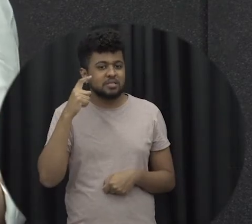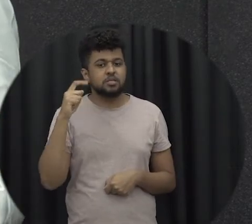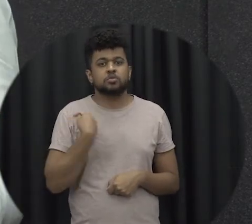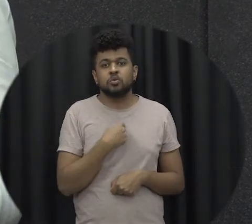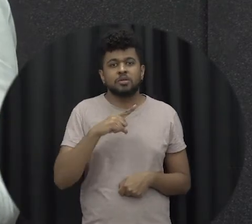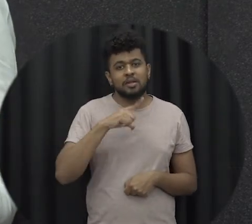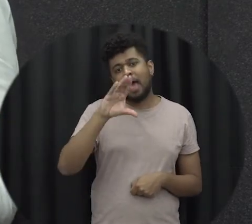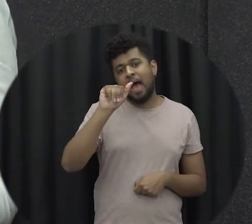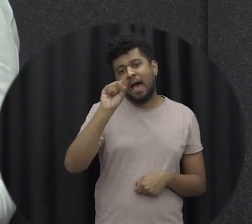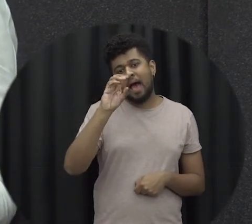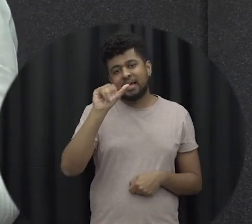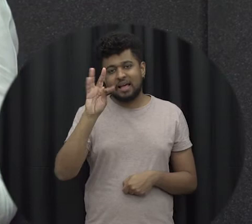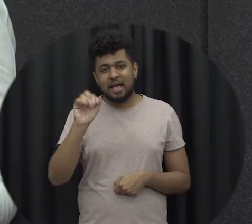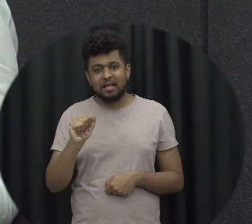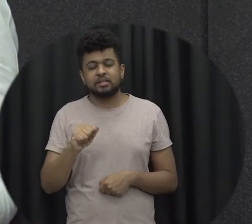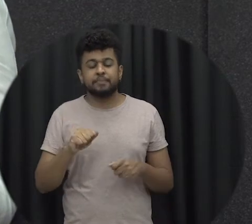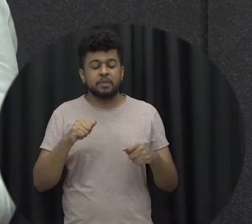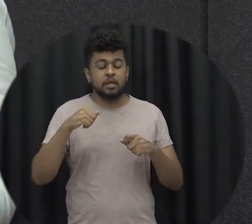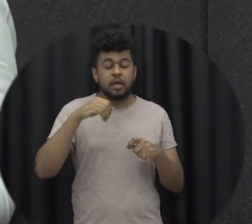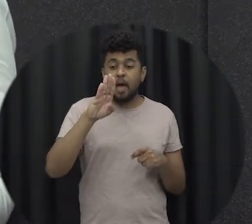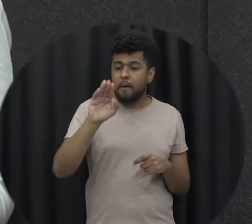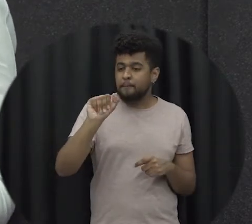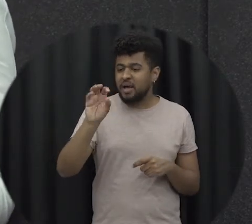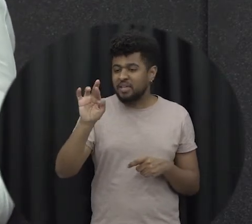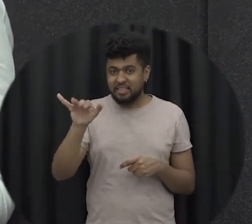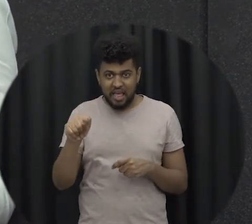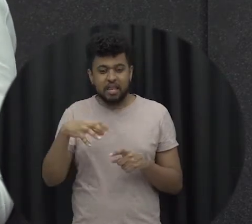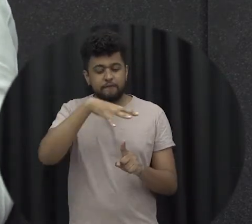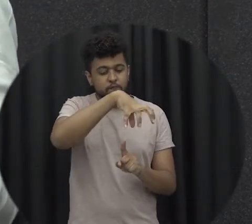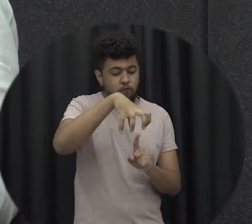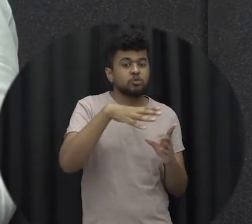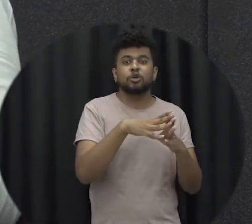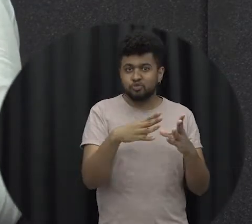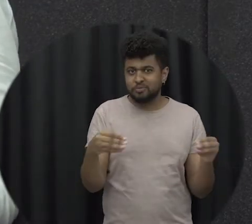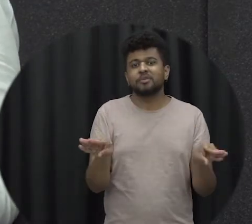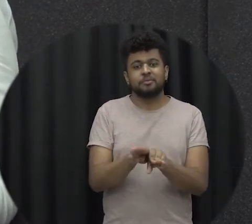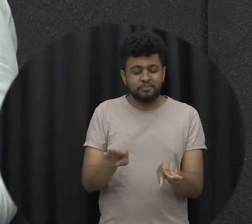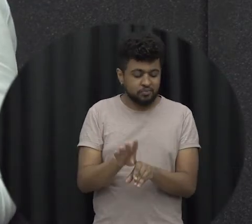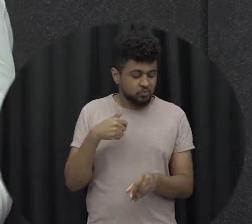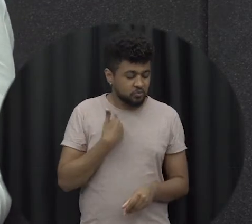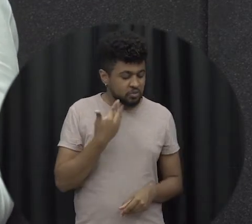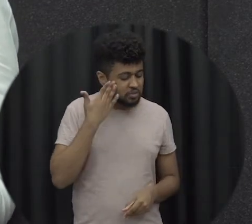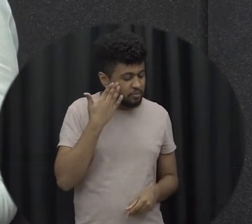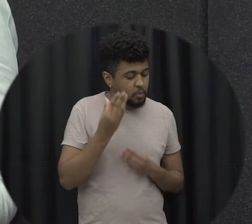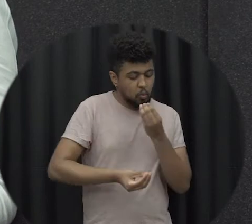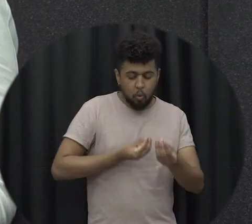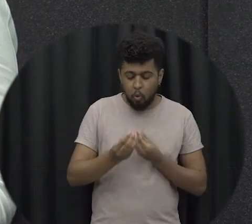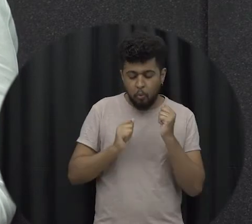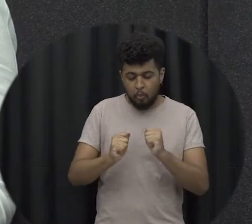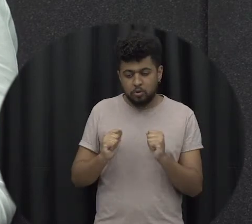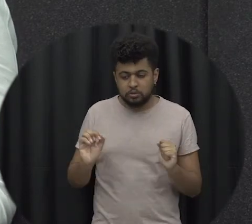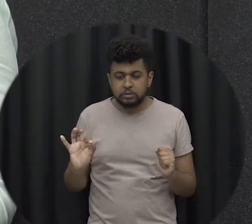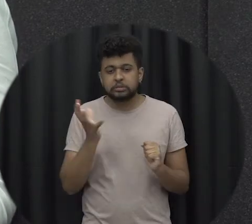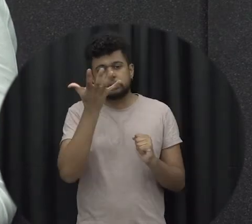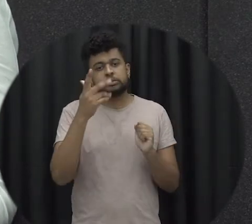numa cascata e que bactérias e fungos estão sumindo também. E não sabemos ainda como isso pode causar